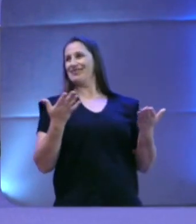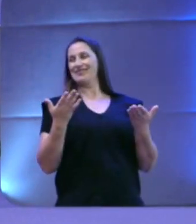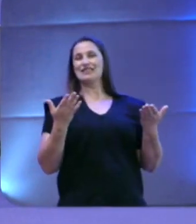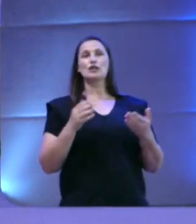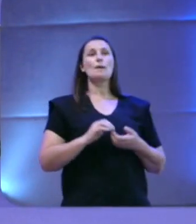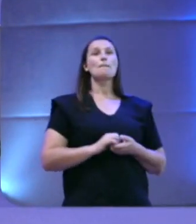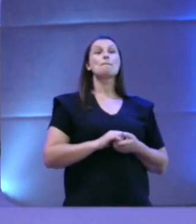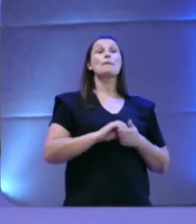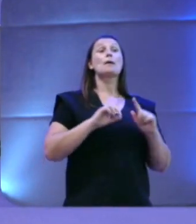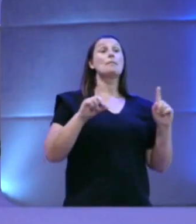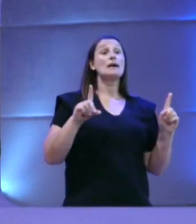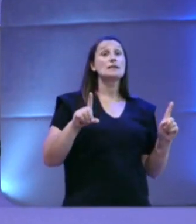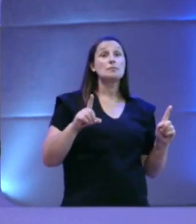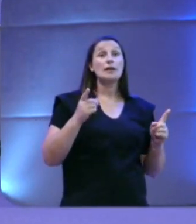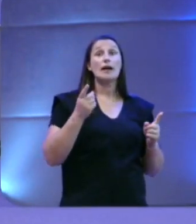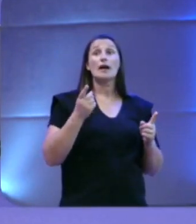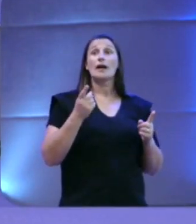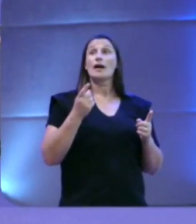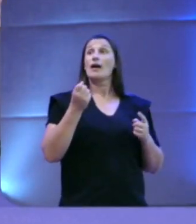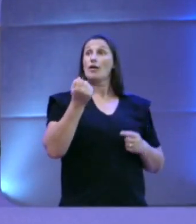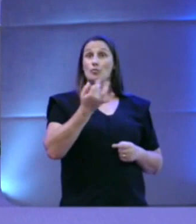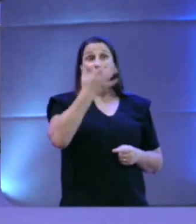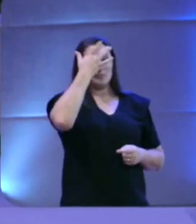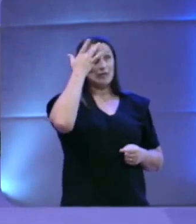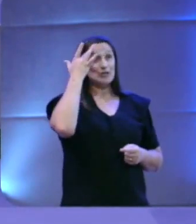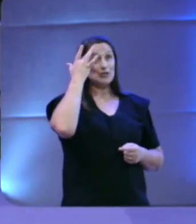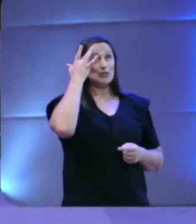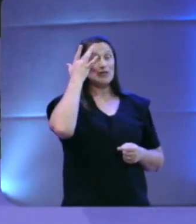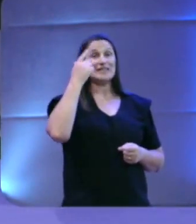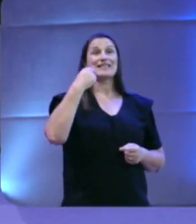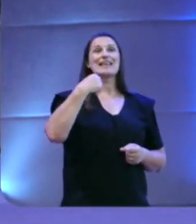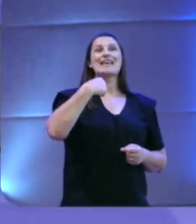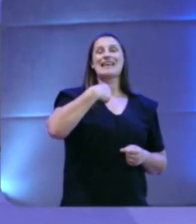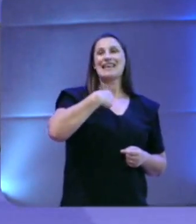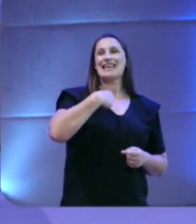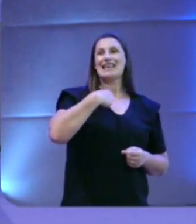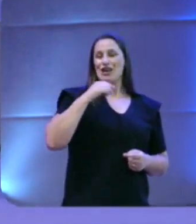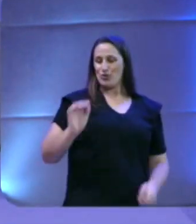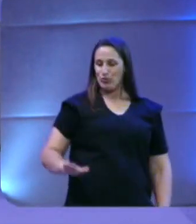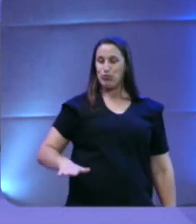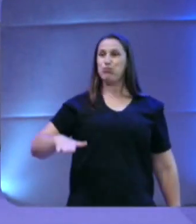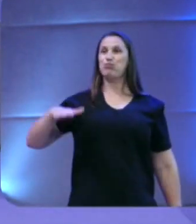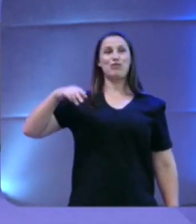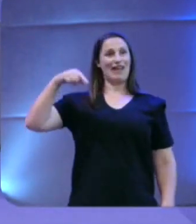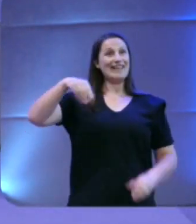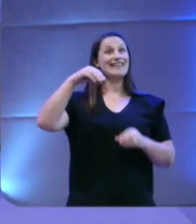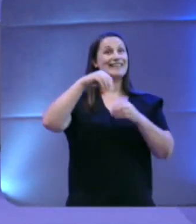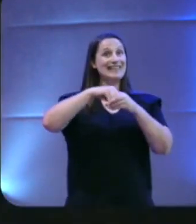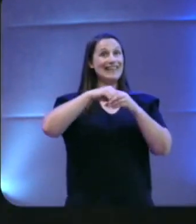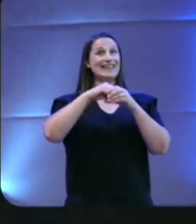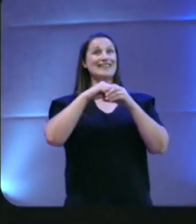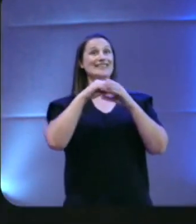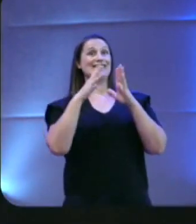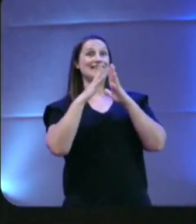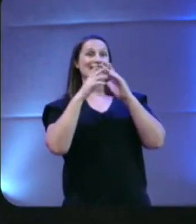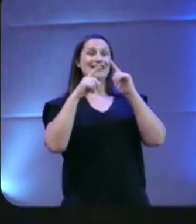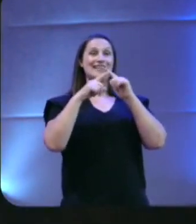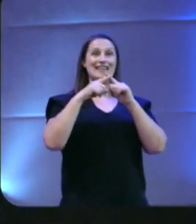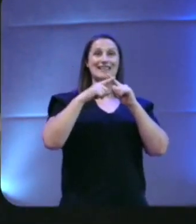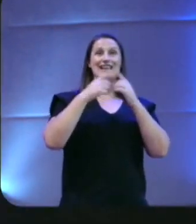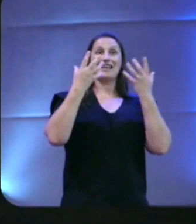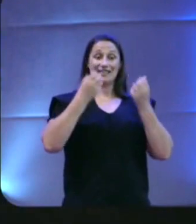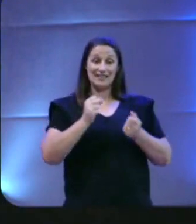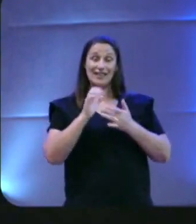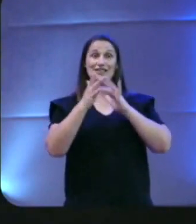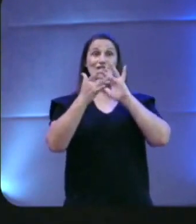para muitos aqui, eu sou o Danielzinho, né? Aquele rapaz que cresceu aqui, me converti aos 16 anos aqui na igreja,